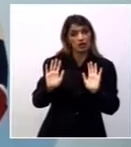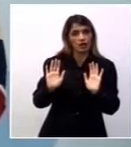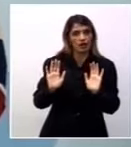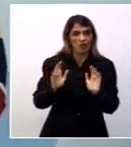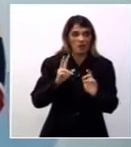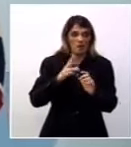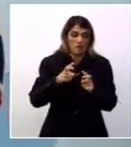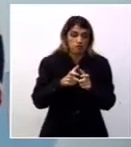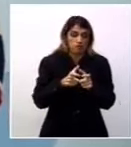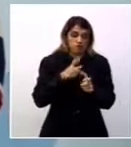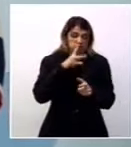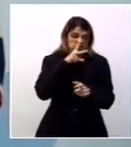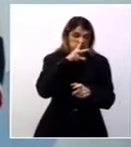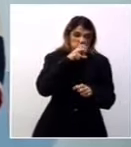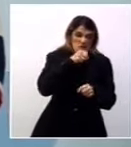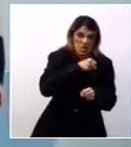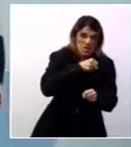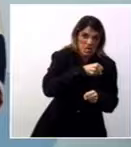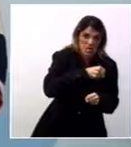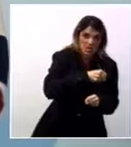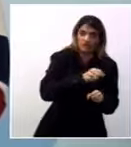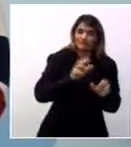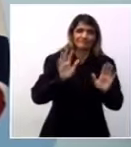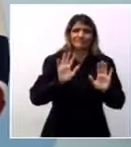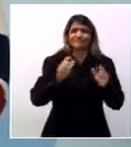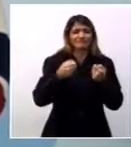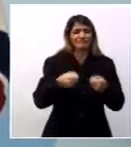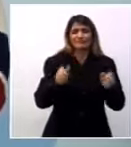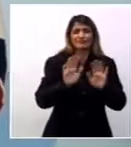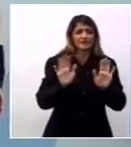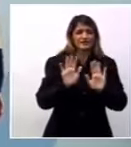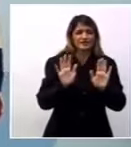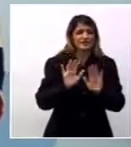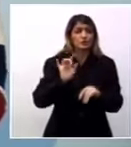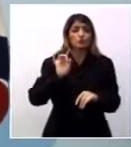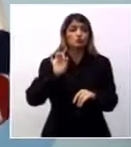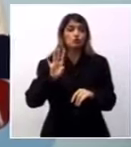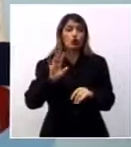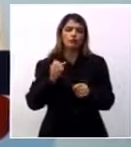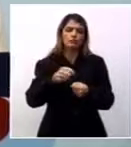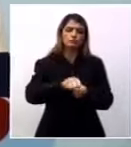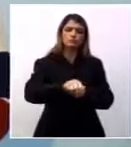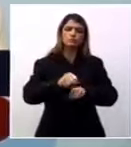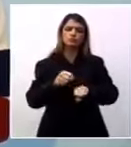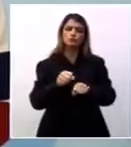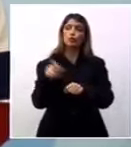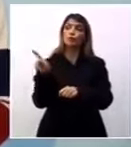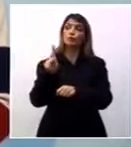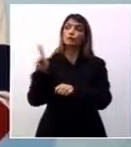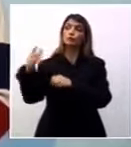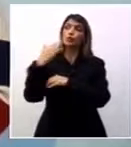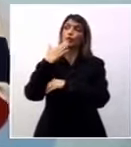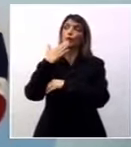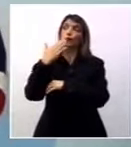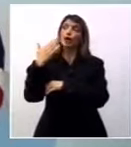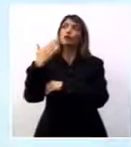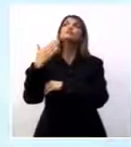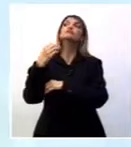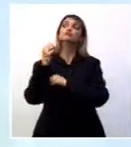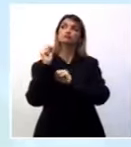a sobrecarga sobre o seu colega, porque não é necessário. Você só apenas tem que fazer o movimento que o seu professor pede. Tudo bem?